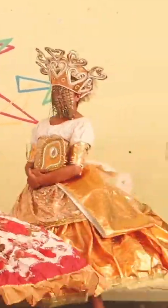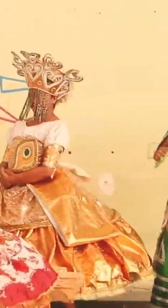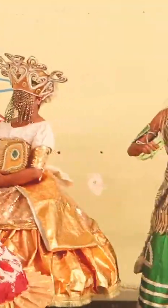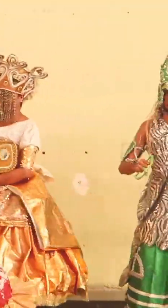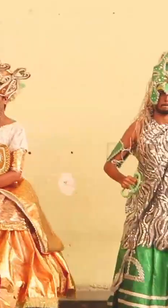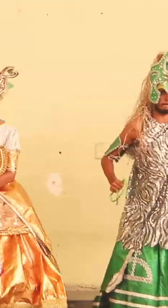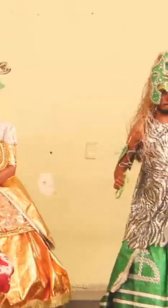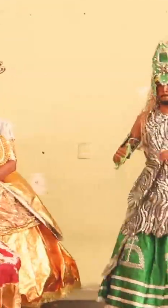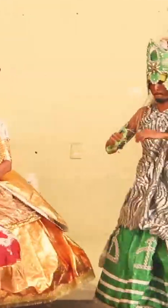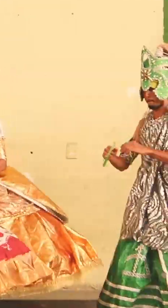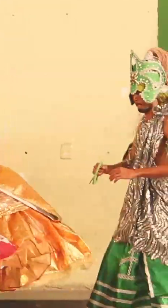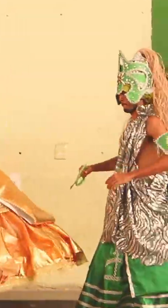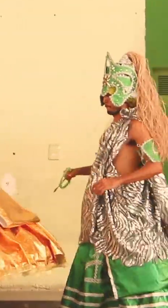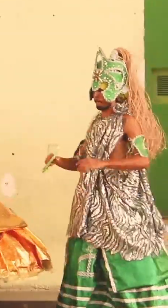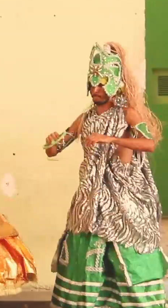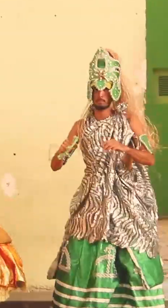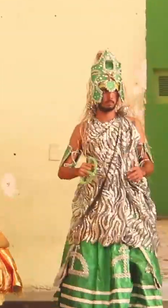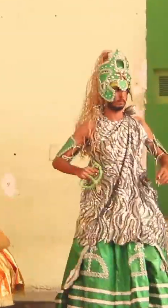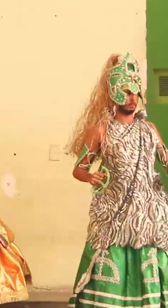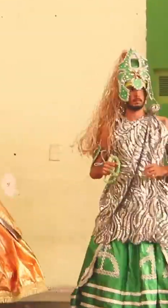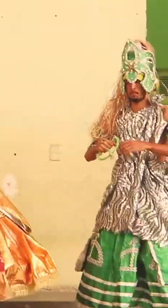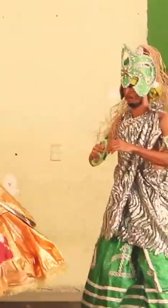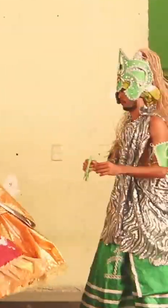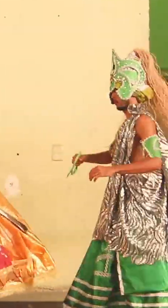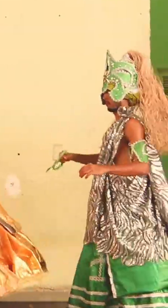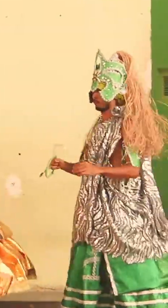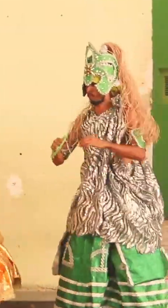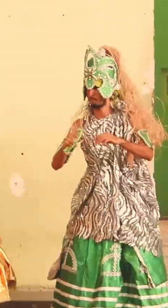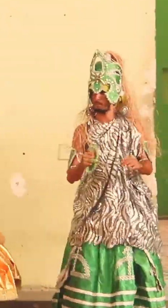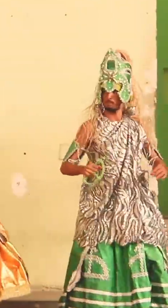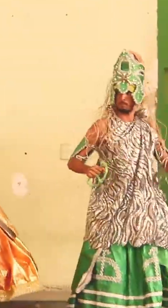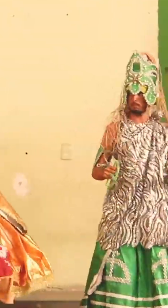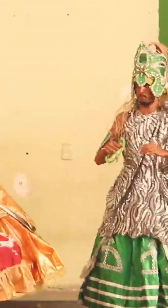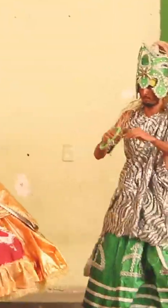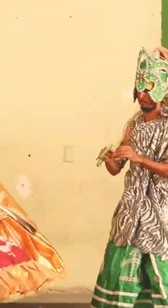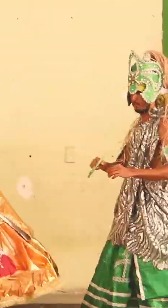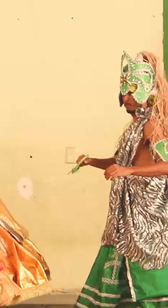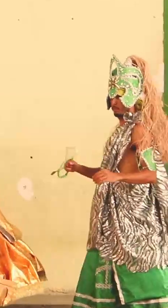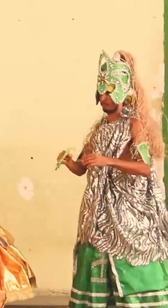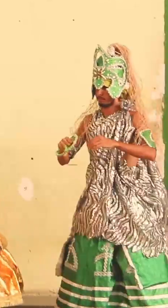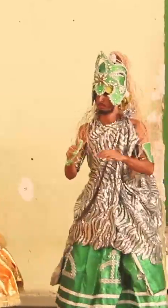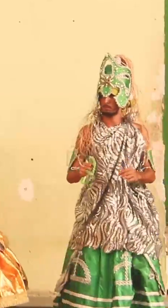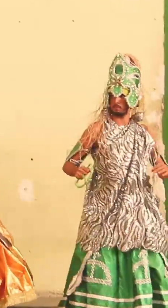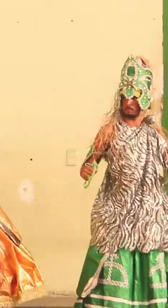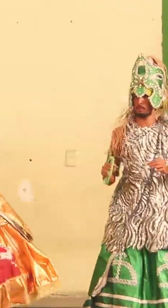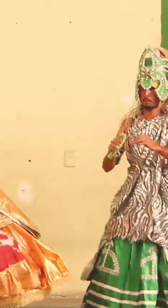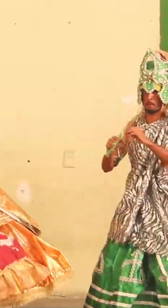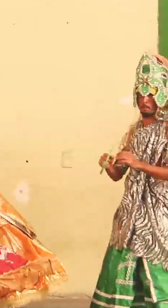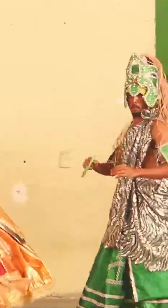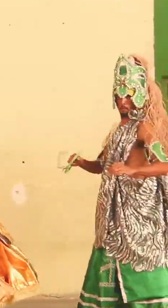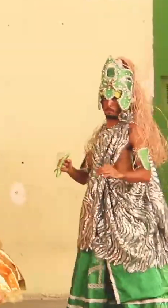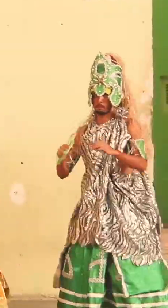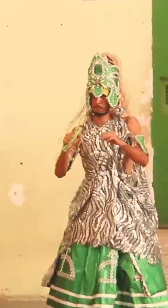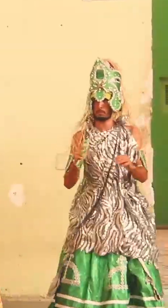Noite inteira, nação Bom Jardim chegou. Batuca, batuqueiro, batuca esse tambor. Batuca